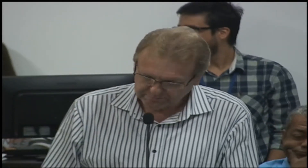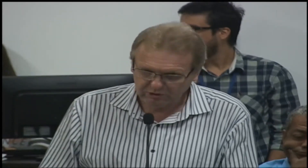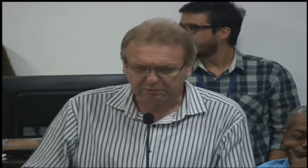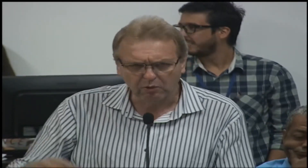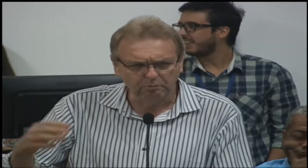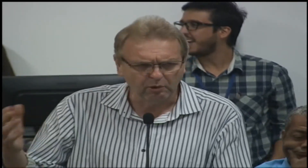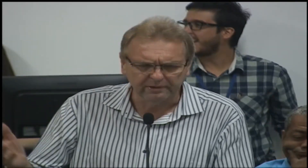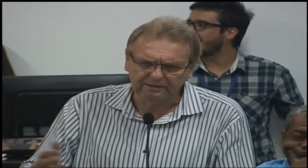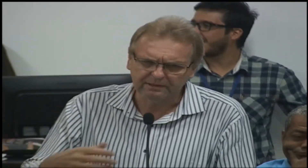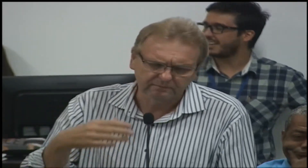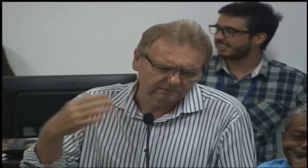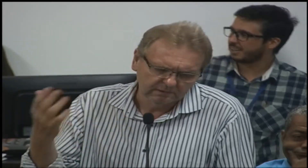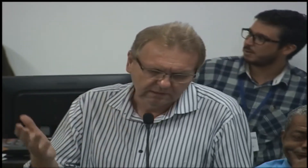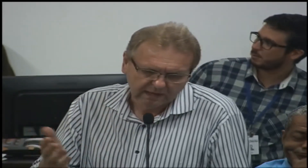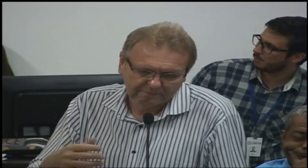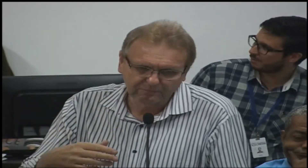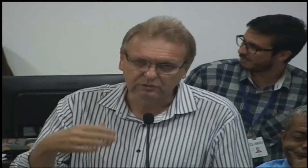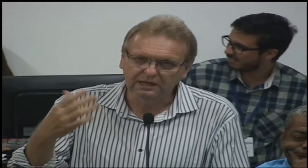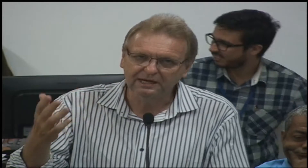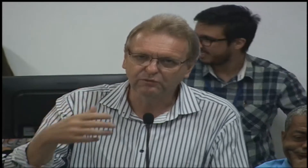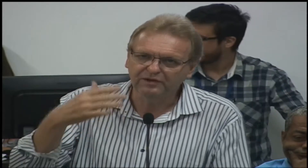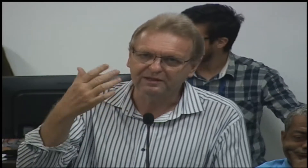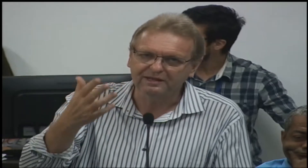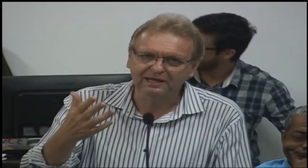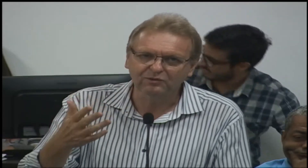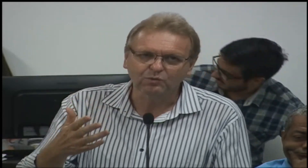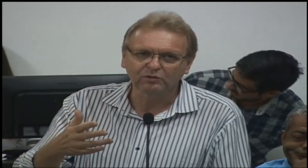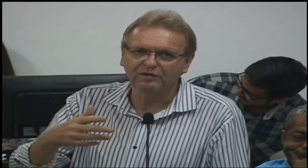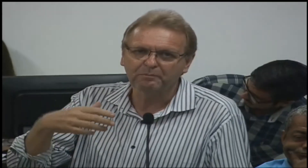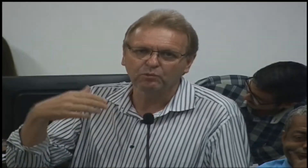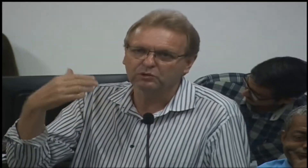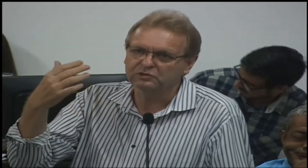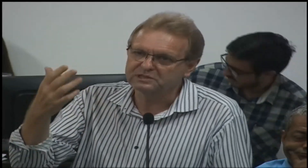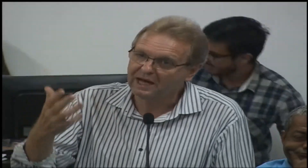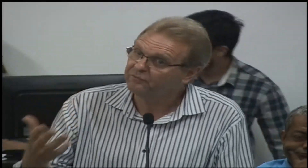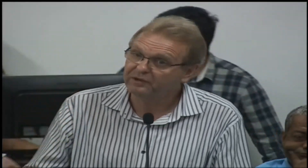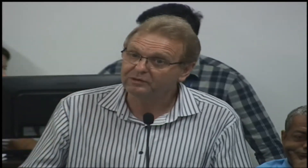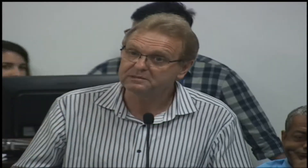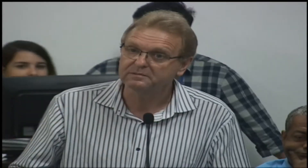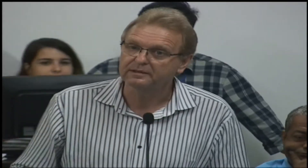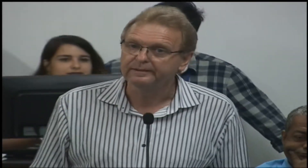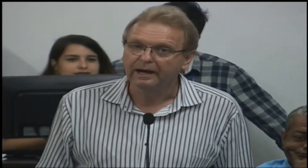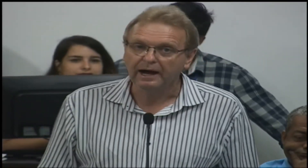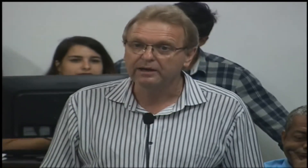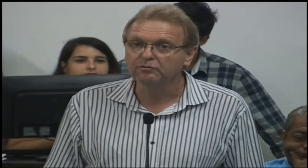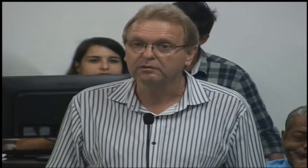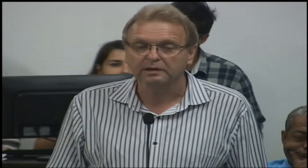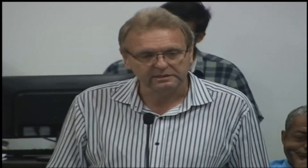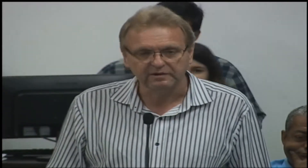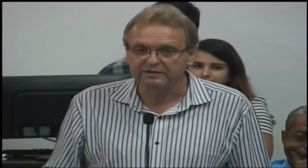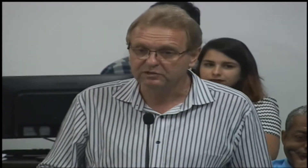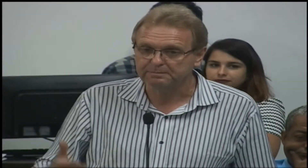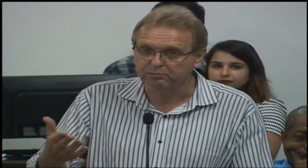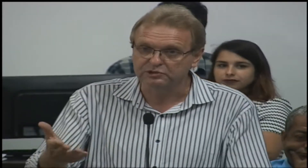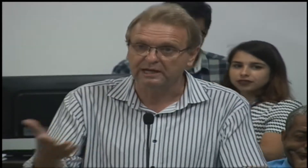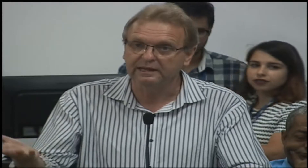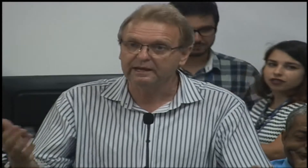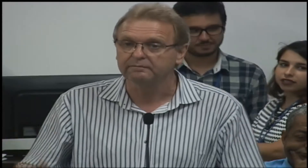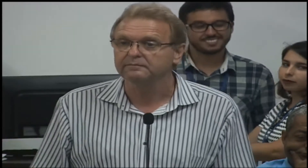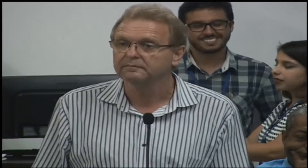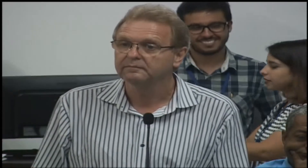pessoas, muitas já conquistaram alguma vez na vida um imóvel. Isso, analisei muito bem, para lá. Analisar